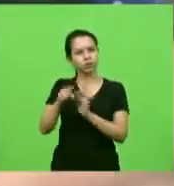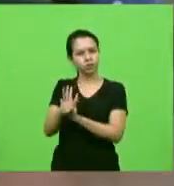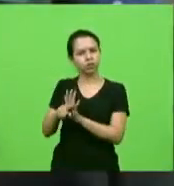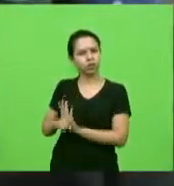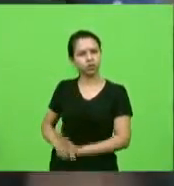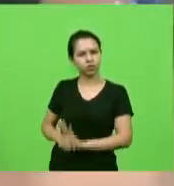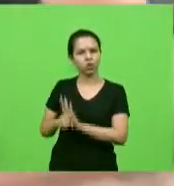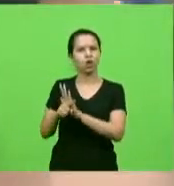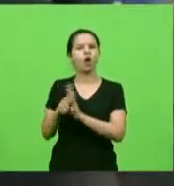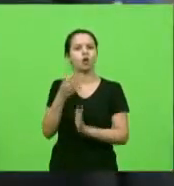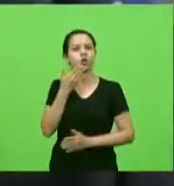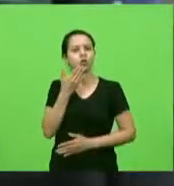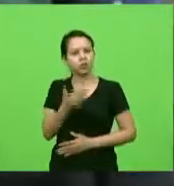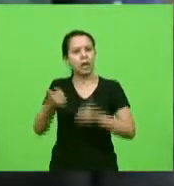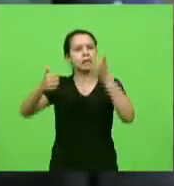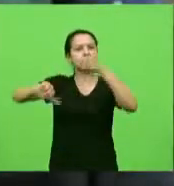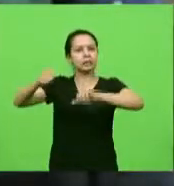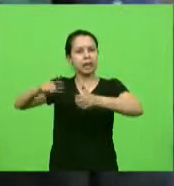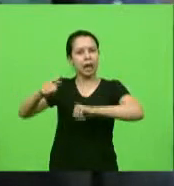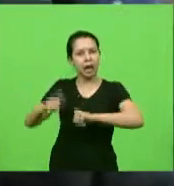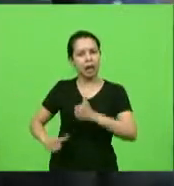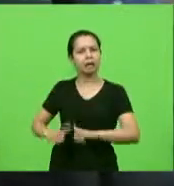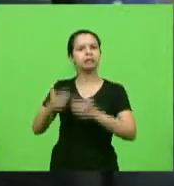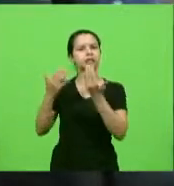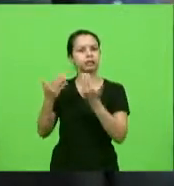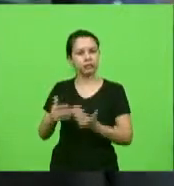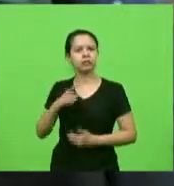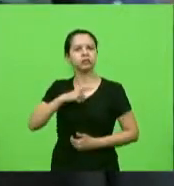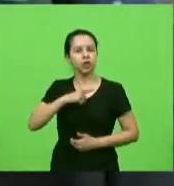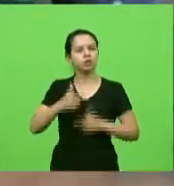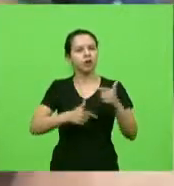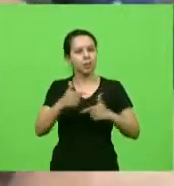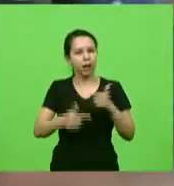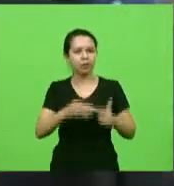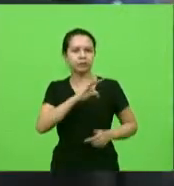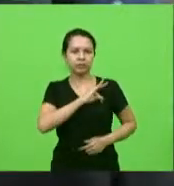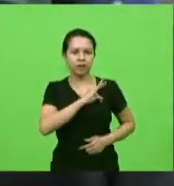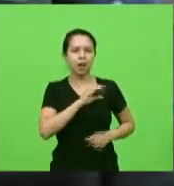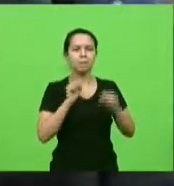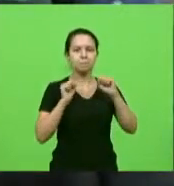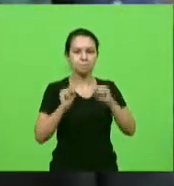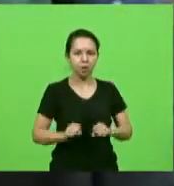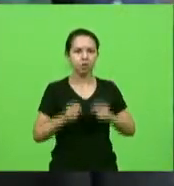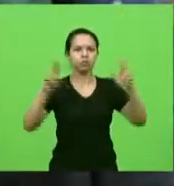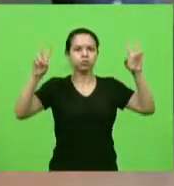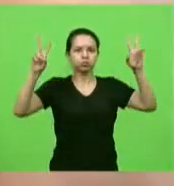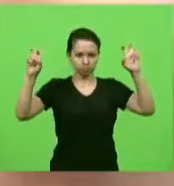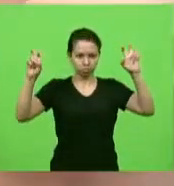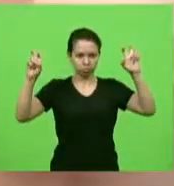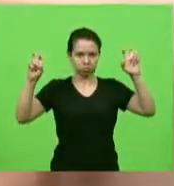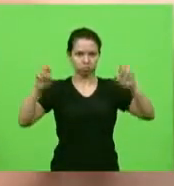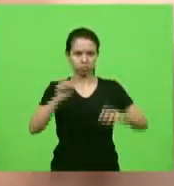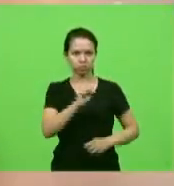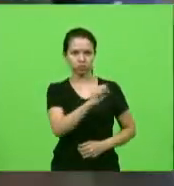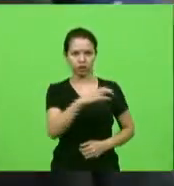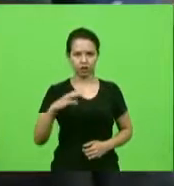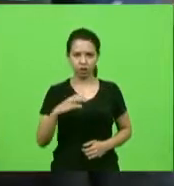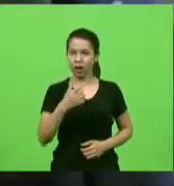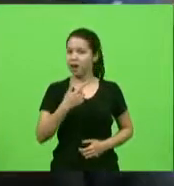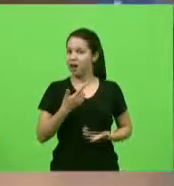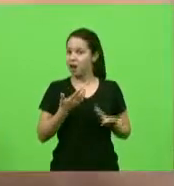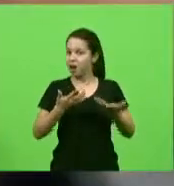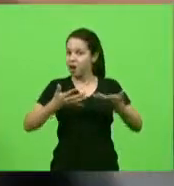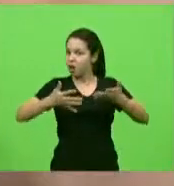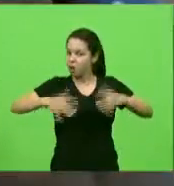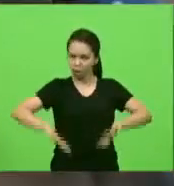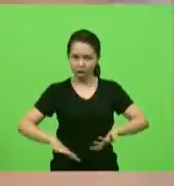investigações, requerimentos, análise e trabalho de técnicos que podem assim ser resolvidos. Abre aspas. Santa Catarina não deseja.